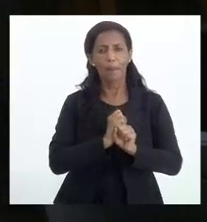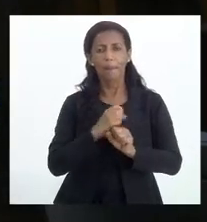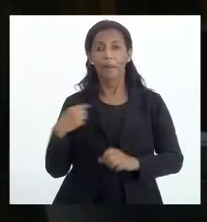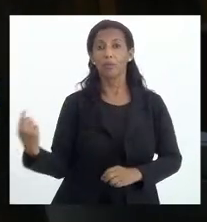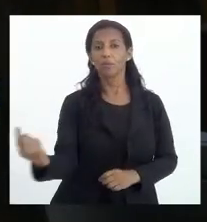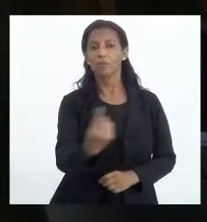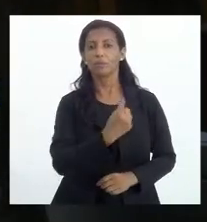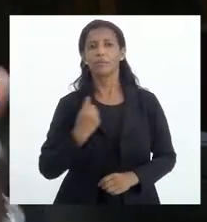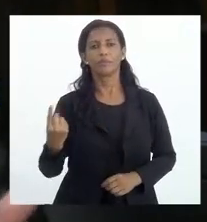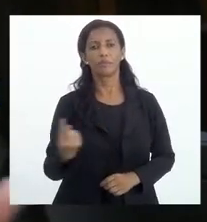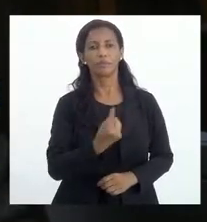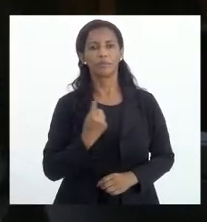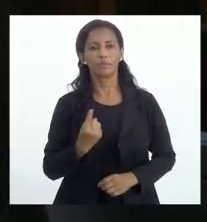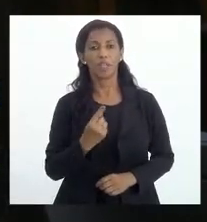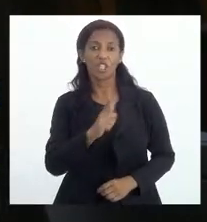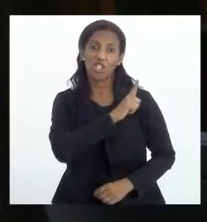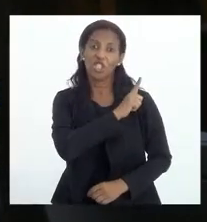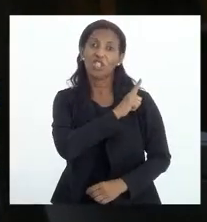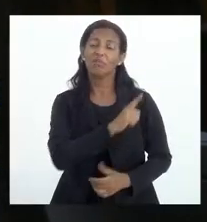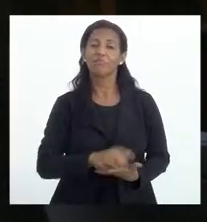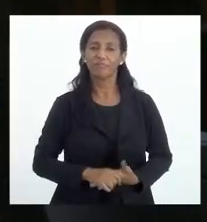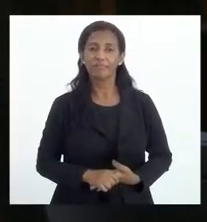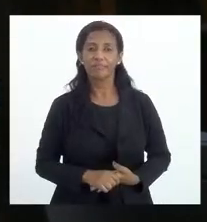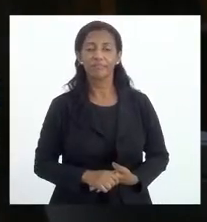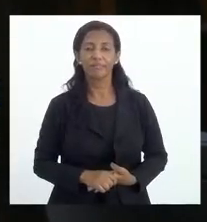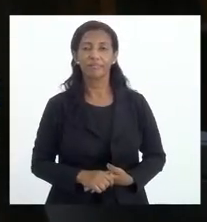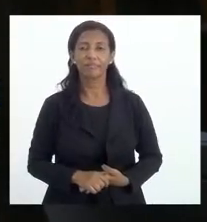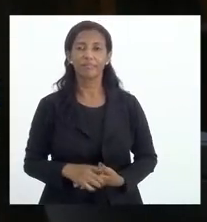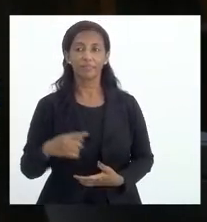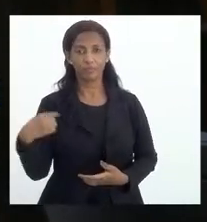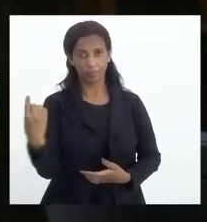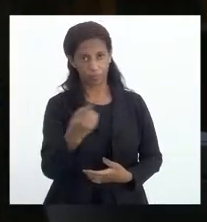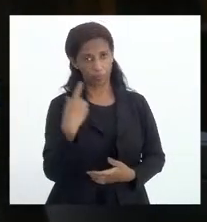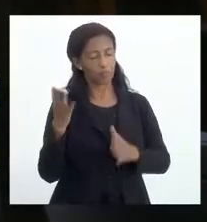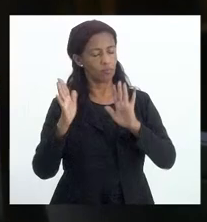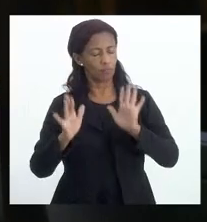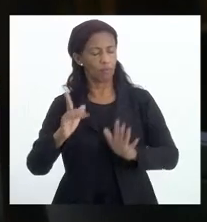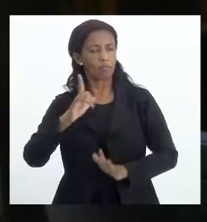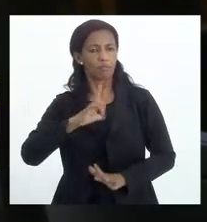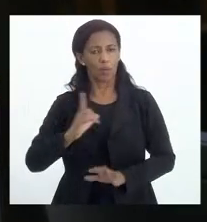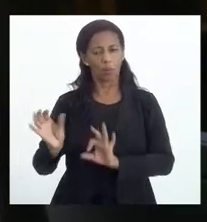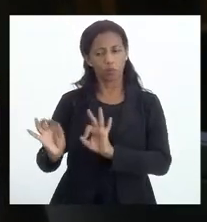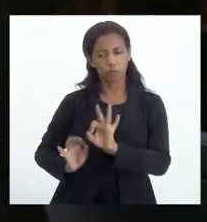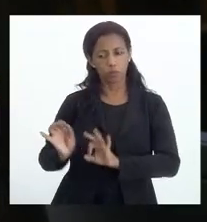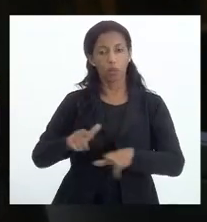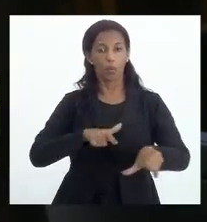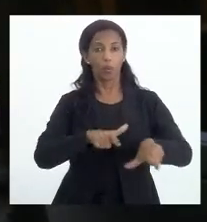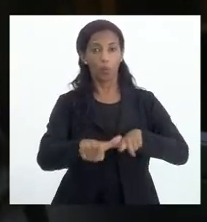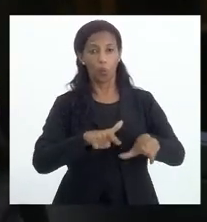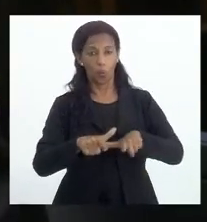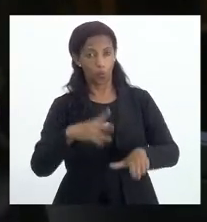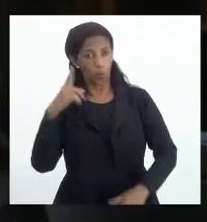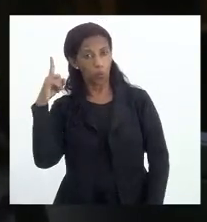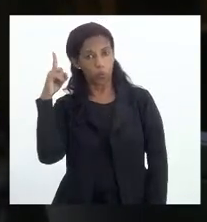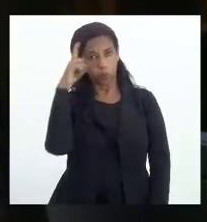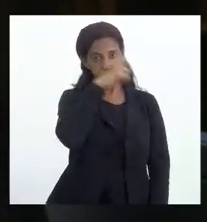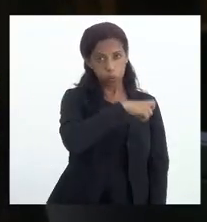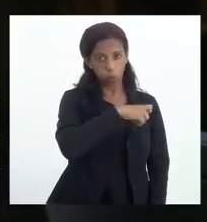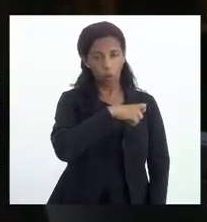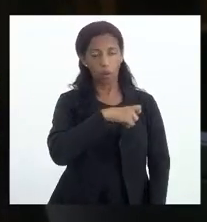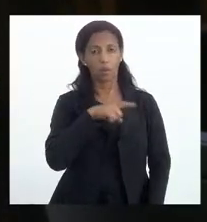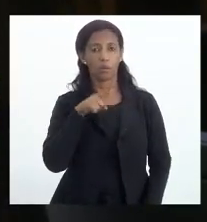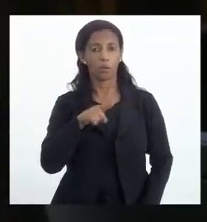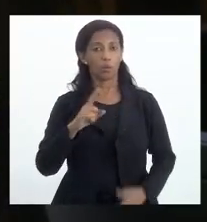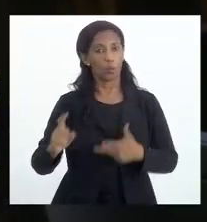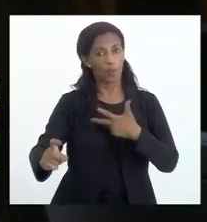todos nós vai ser gestão. Nós já temos feito um trabalho árduo, no caso